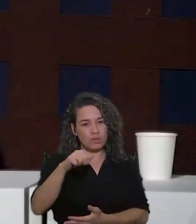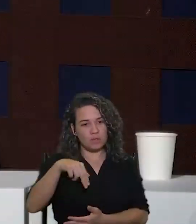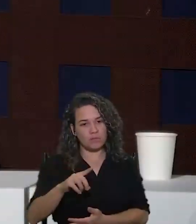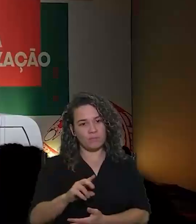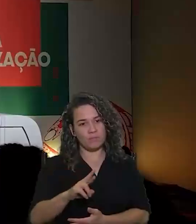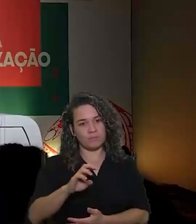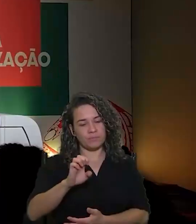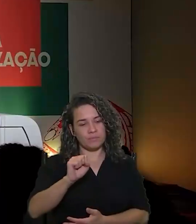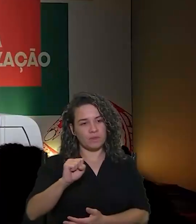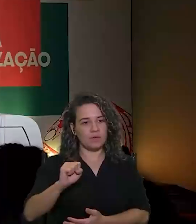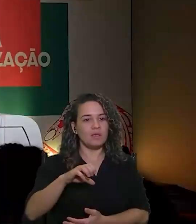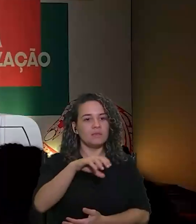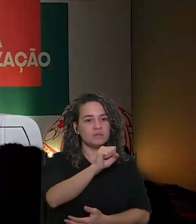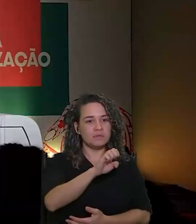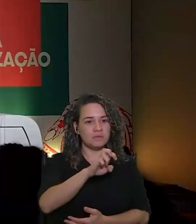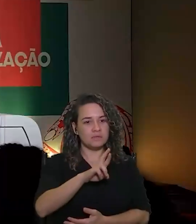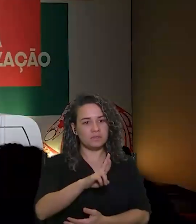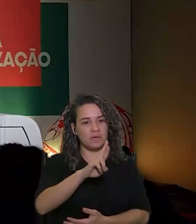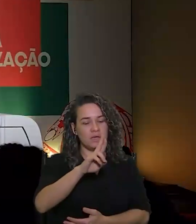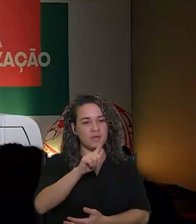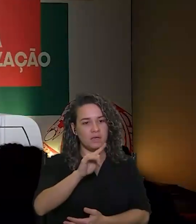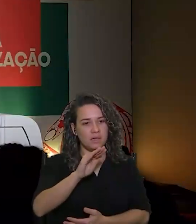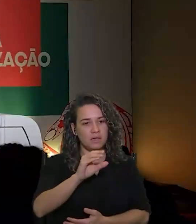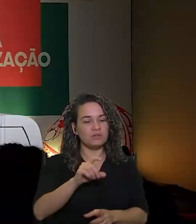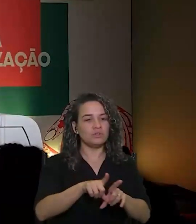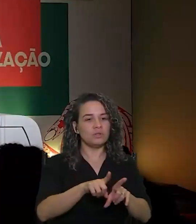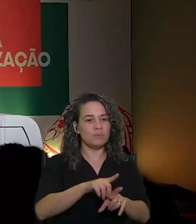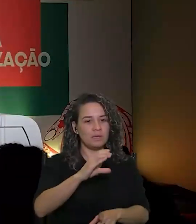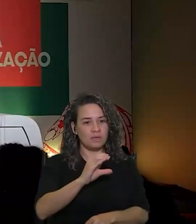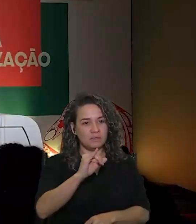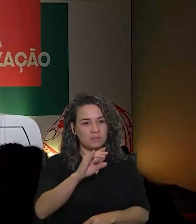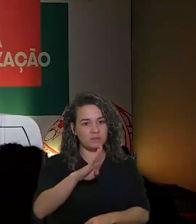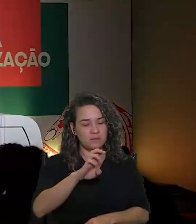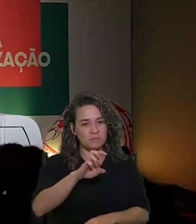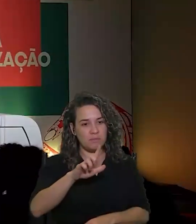e da Cibele, né, a Cibele que agora virou minha parente, né, Cibele Tenório.